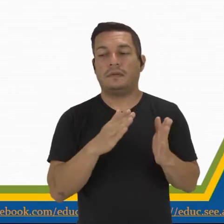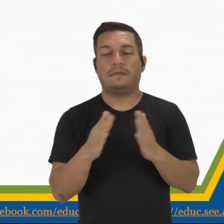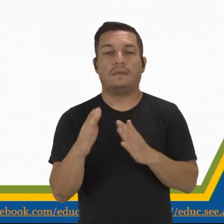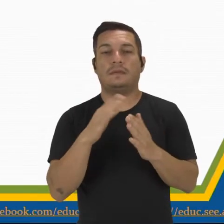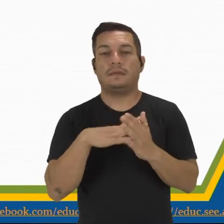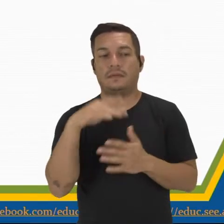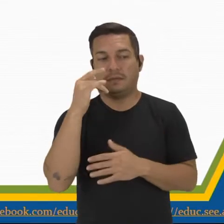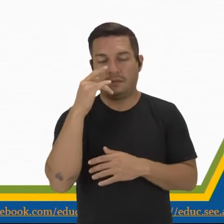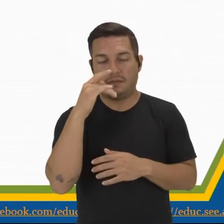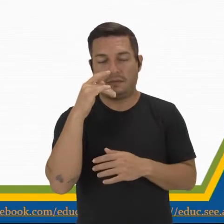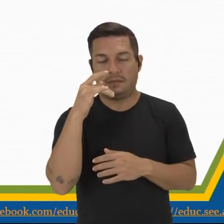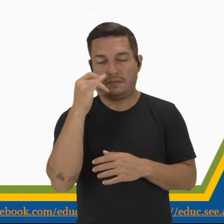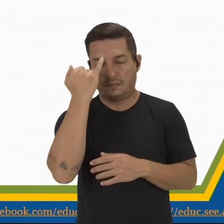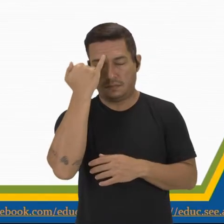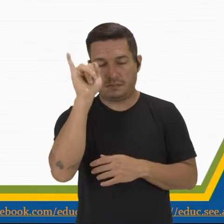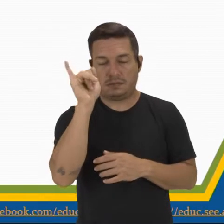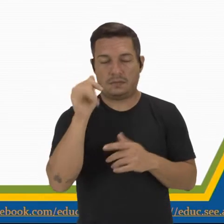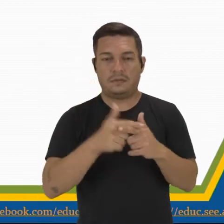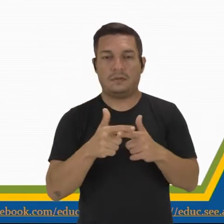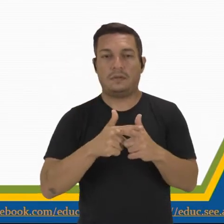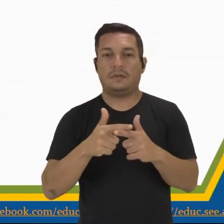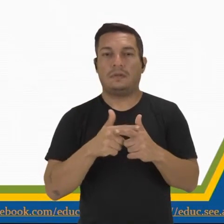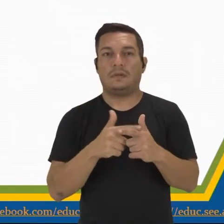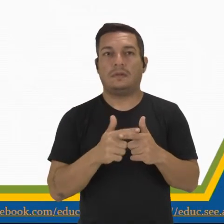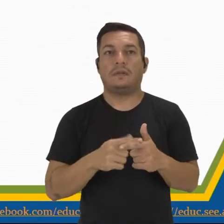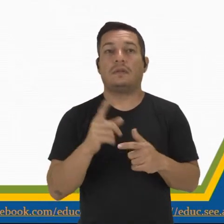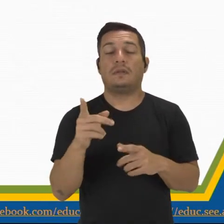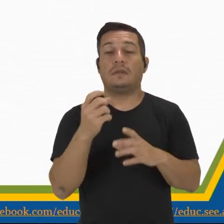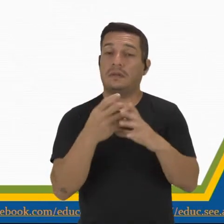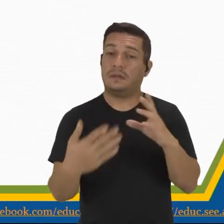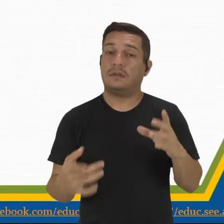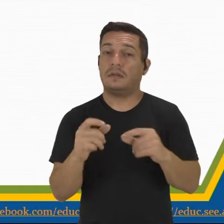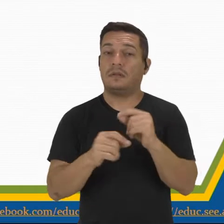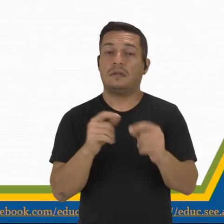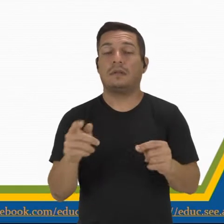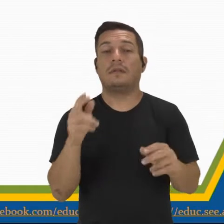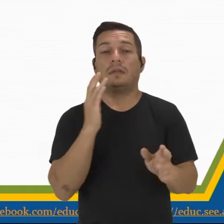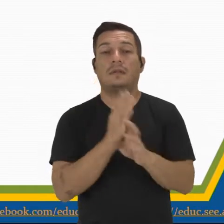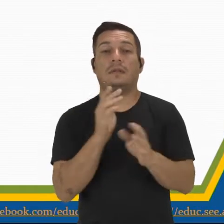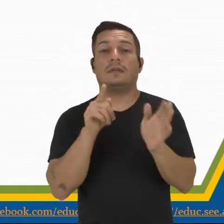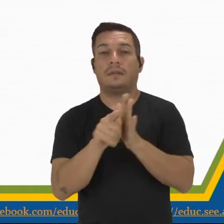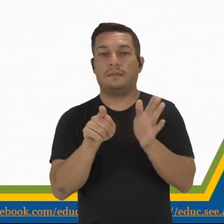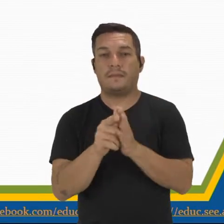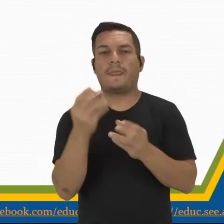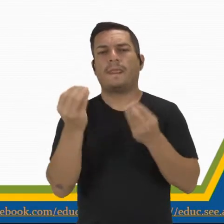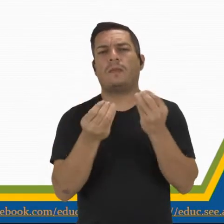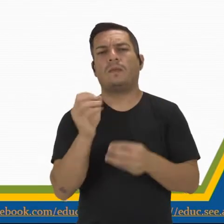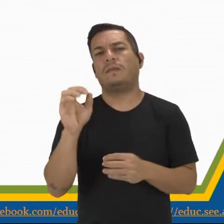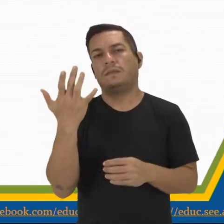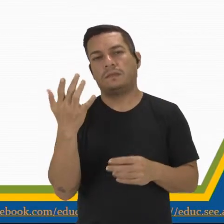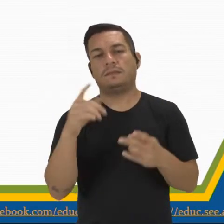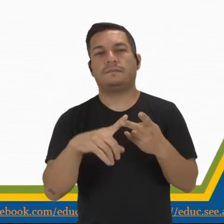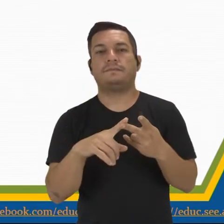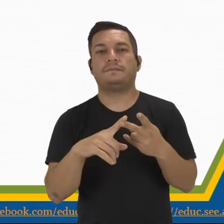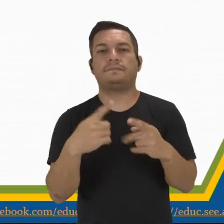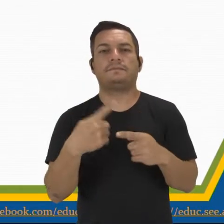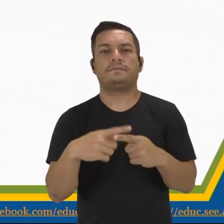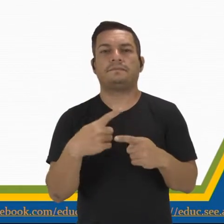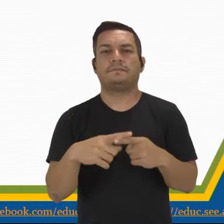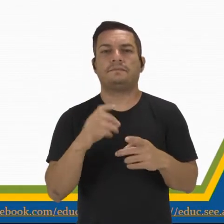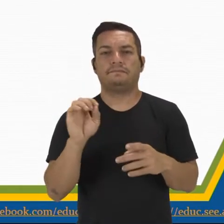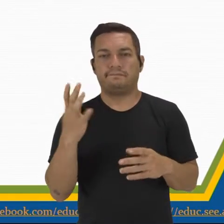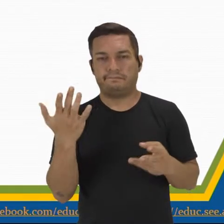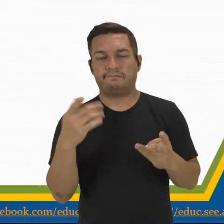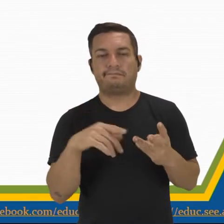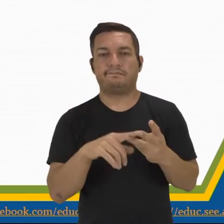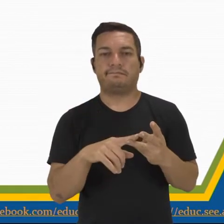Então essa fase da elaboração de problemas, normalmente ela é caracterizada pelas perguntas. Como isso funciona?